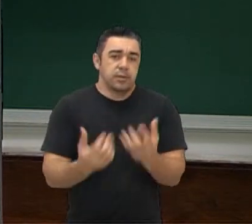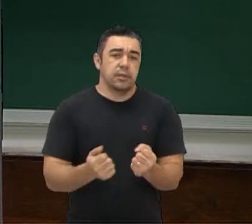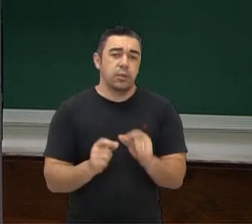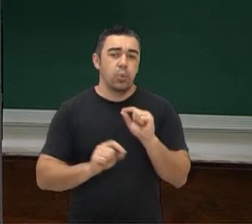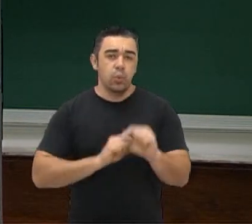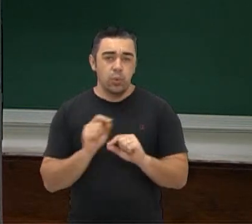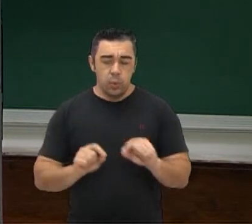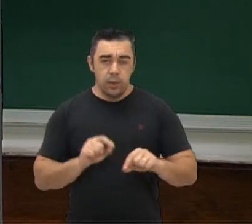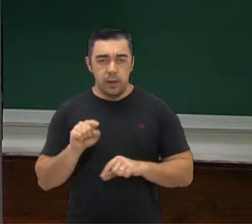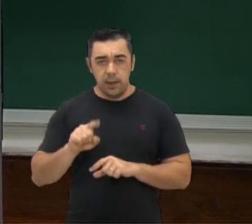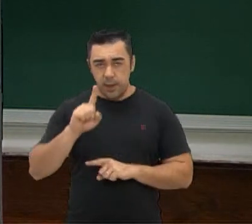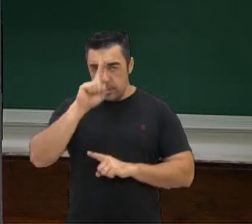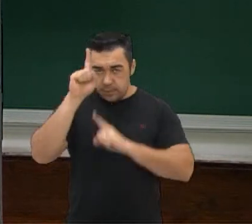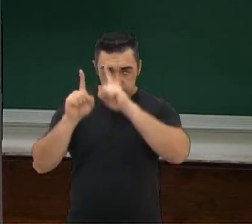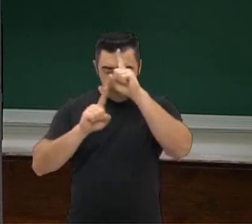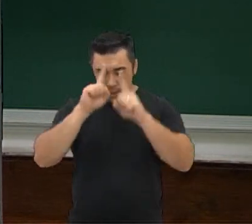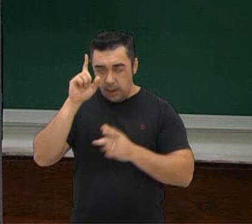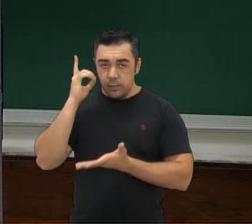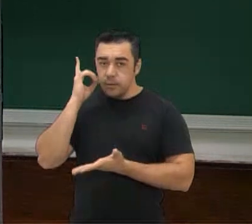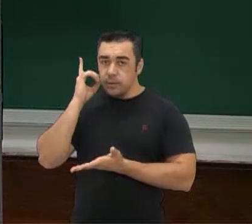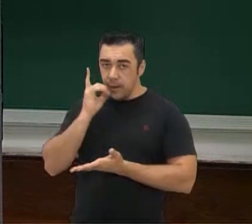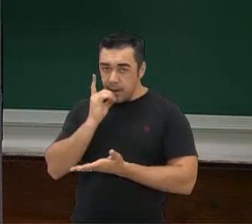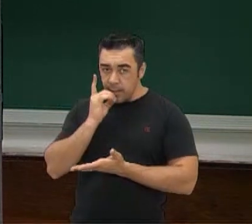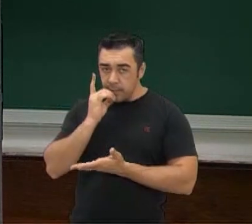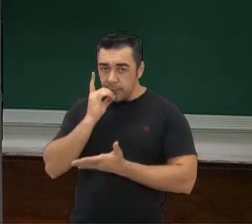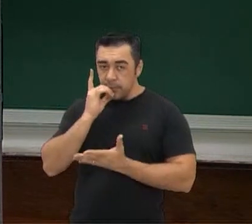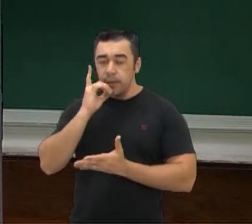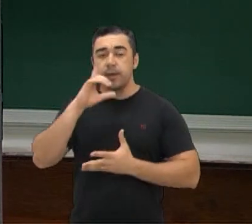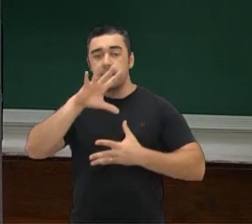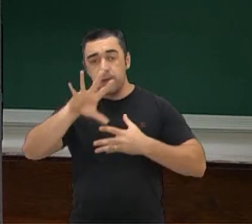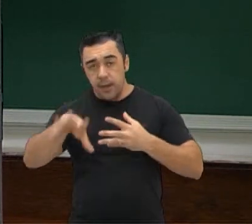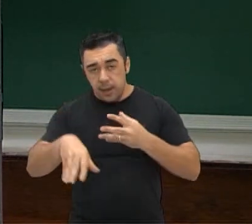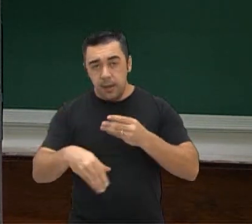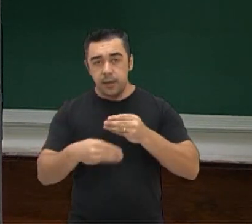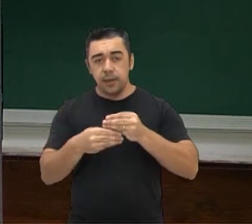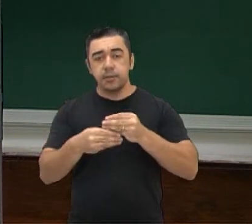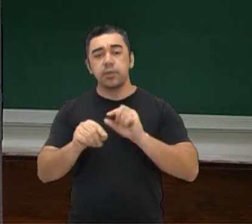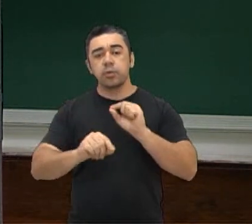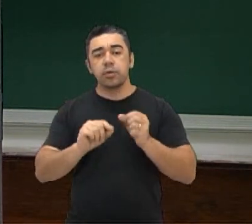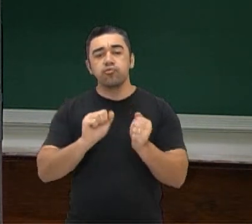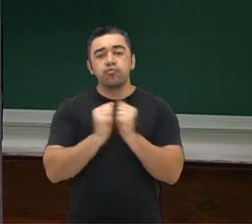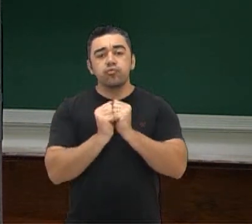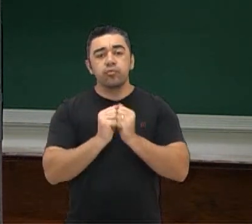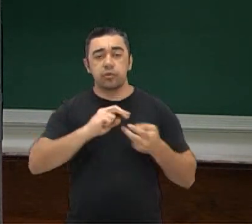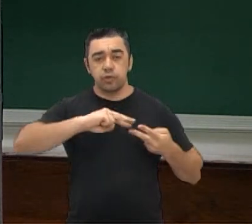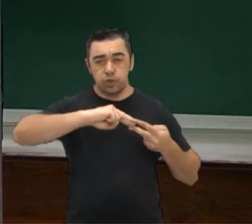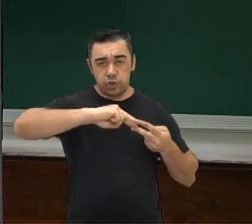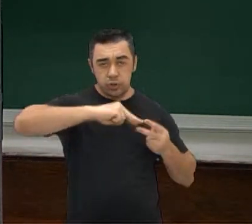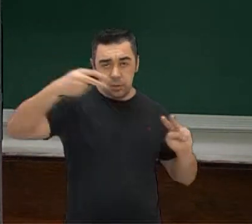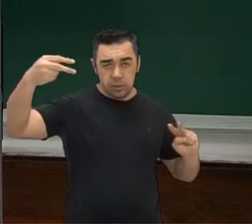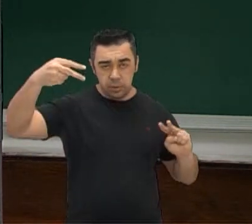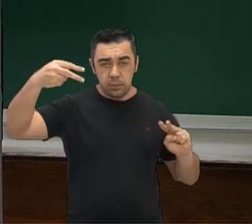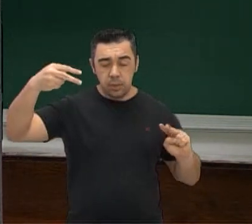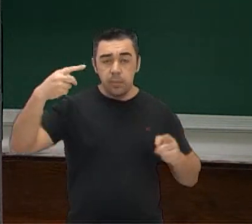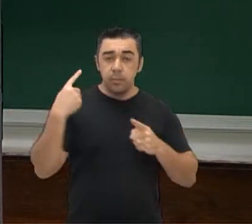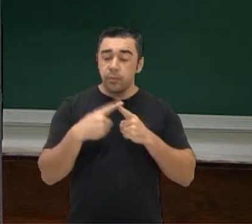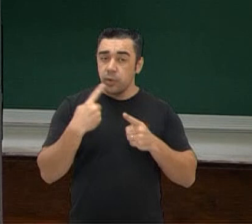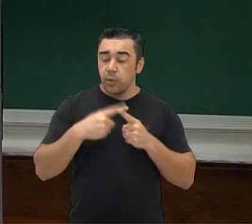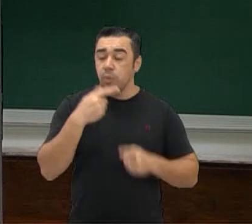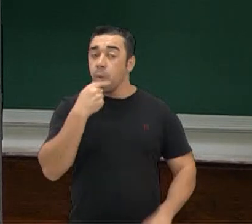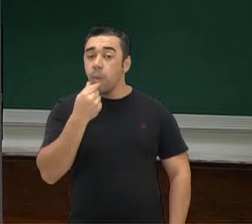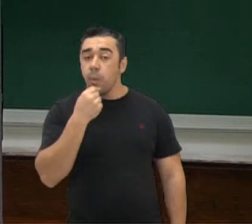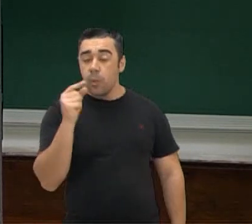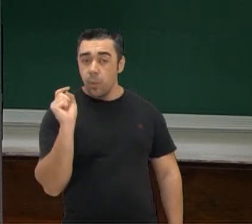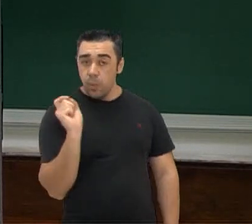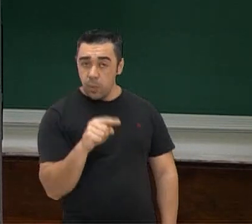Ela pega as ideias do darwinismo e acrescenta o quê? Genética. Né? Porque Darwin não sabia explicar a origem